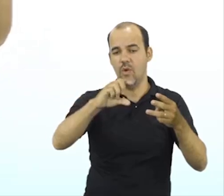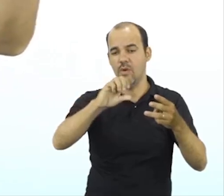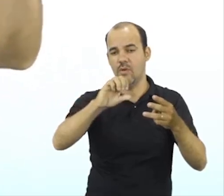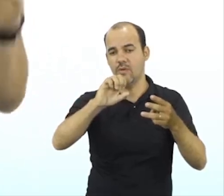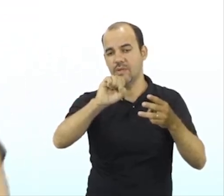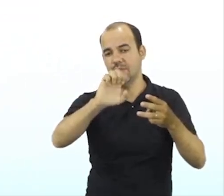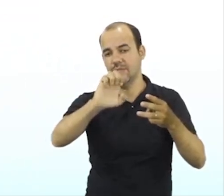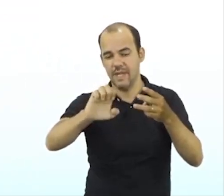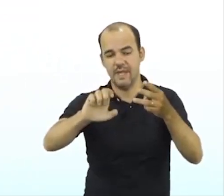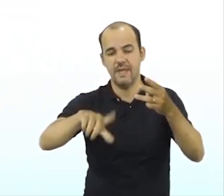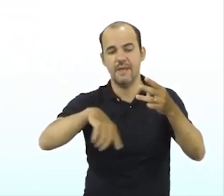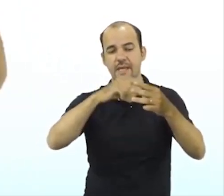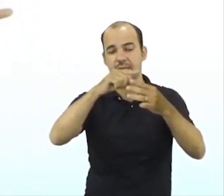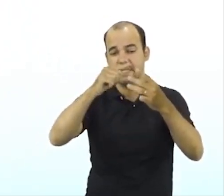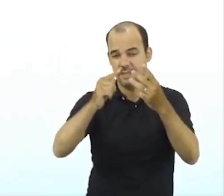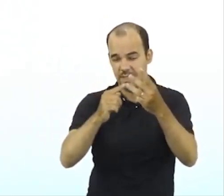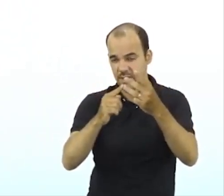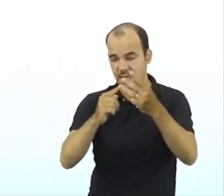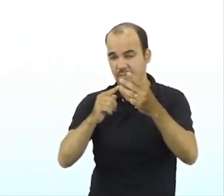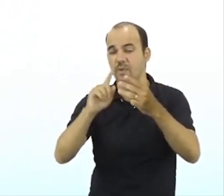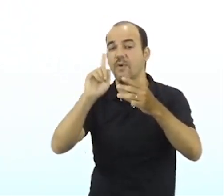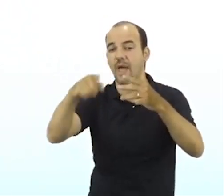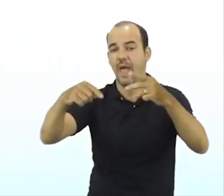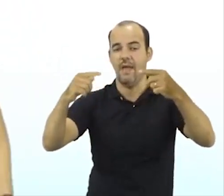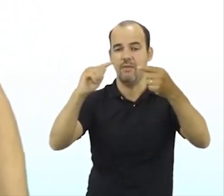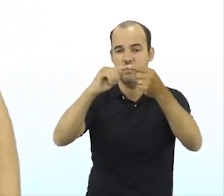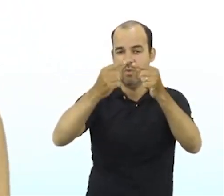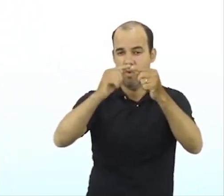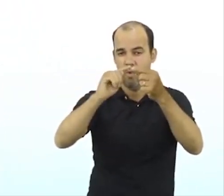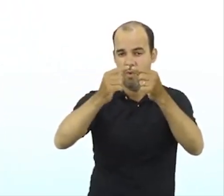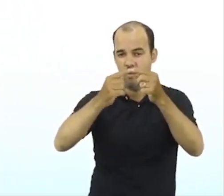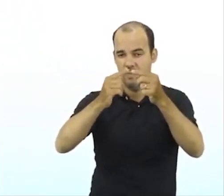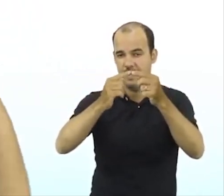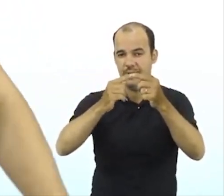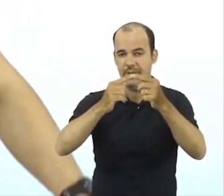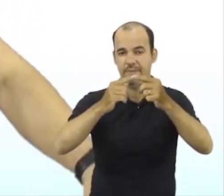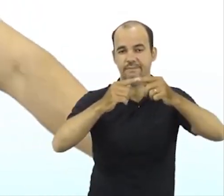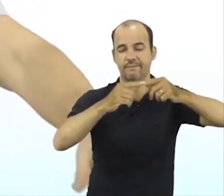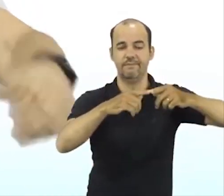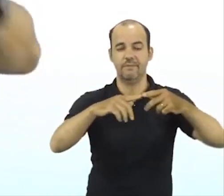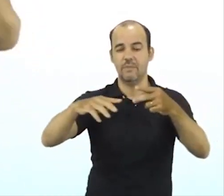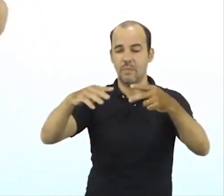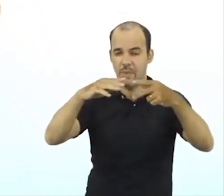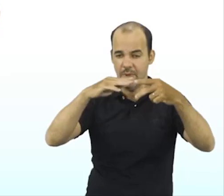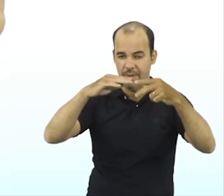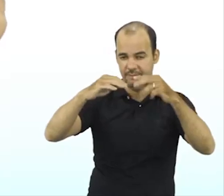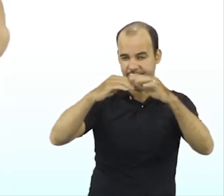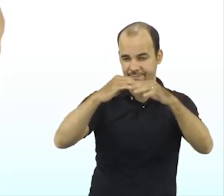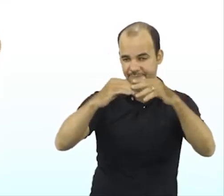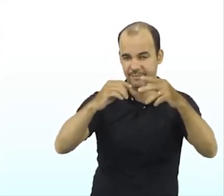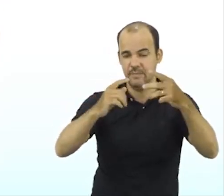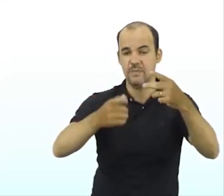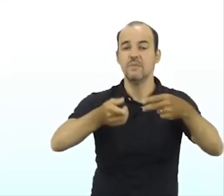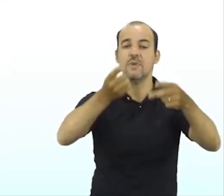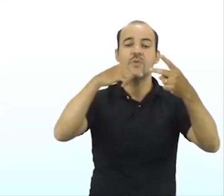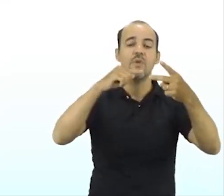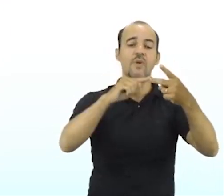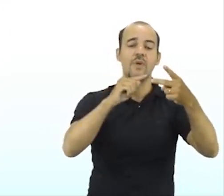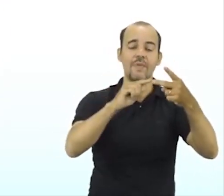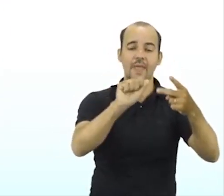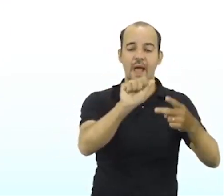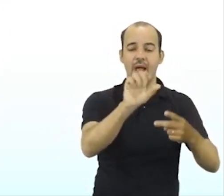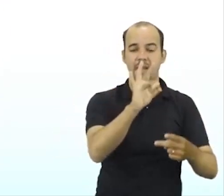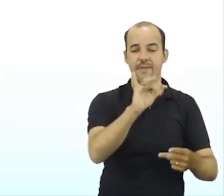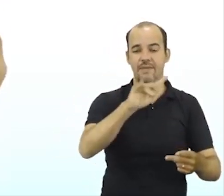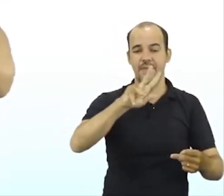processos passivos. Ah, mas se for ativo, olhe, se for ativo vai aparecer a bomba de sódio e